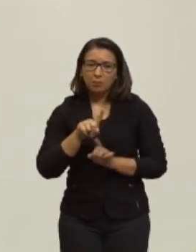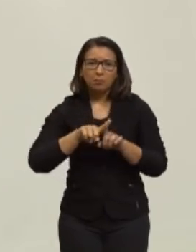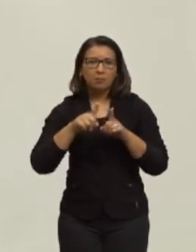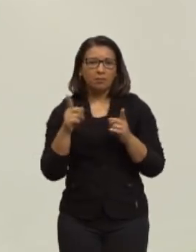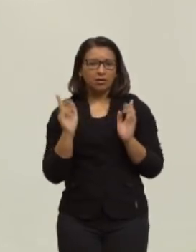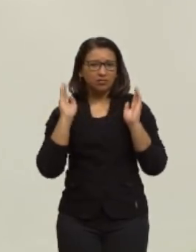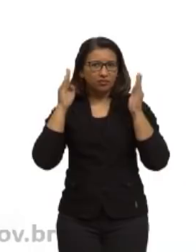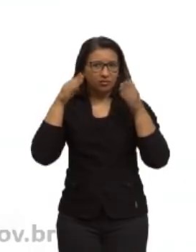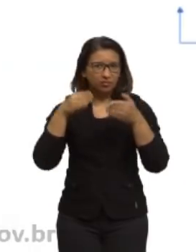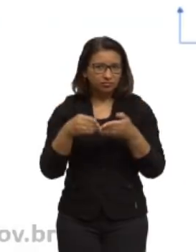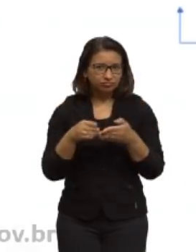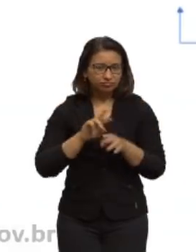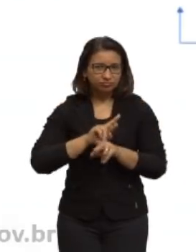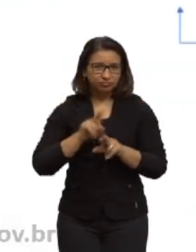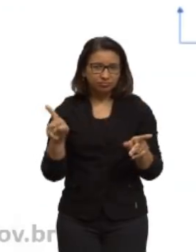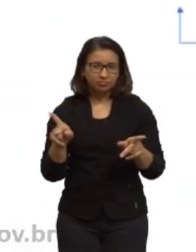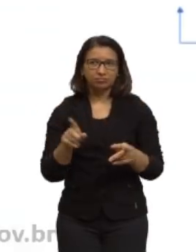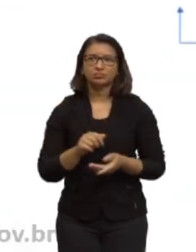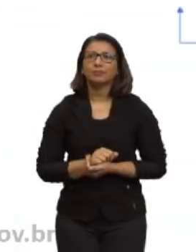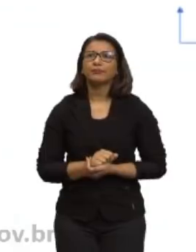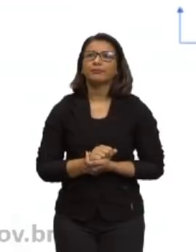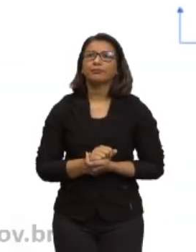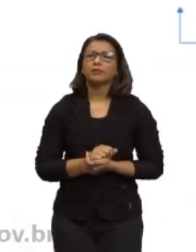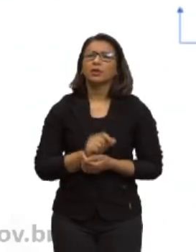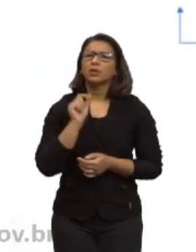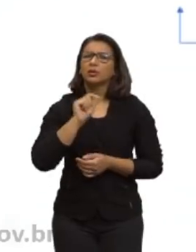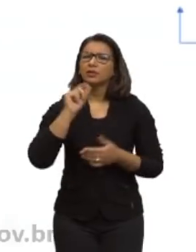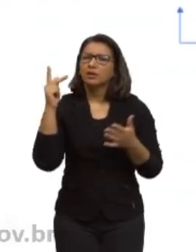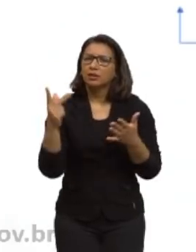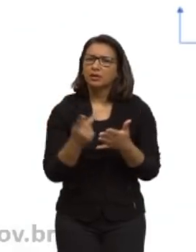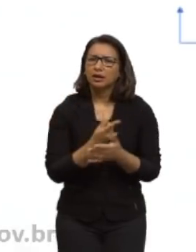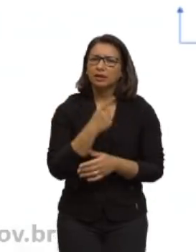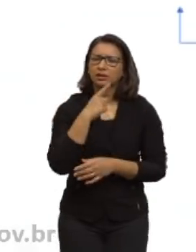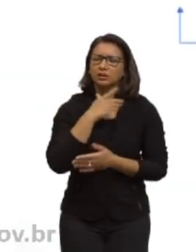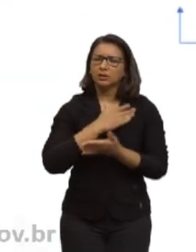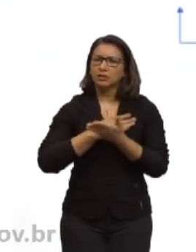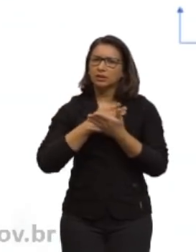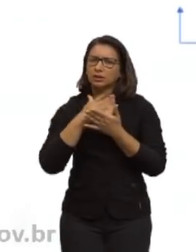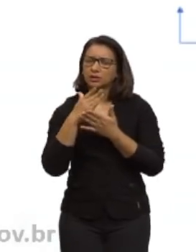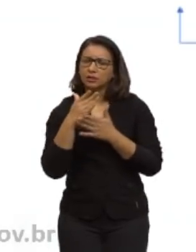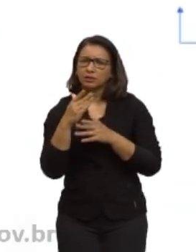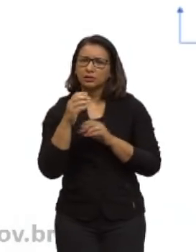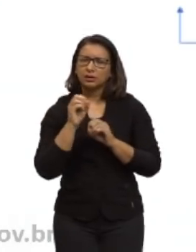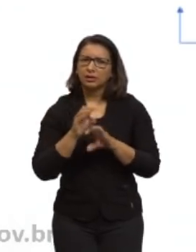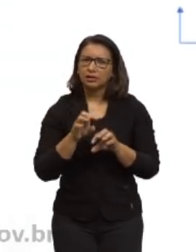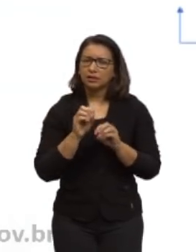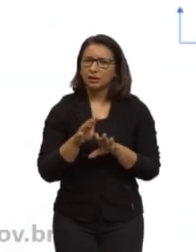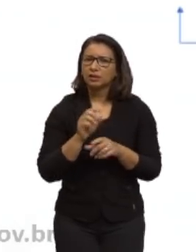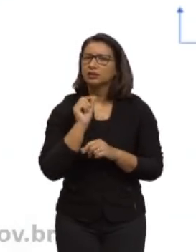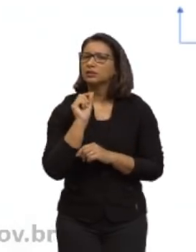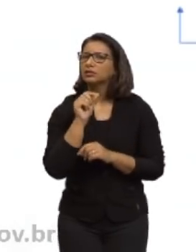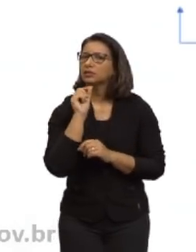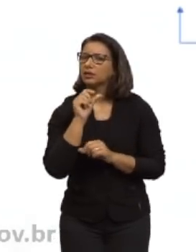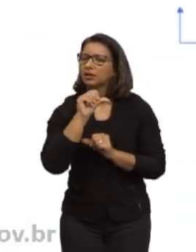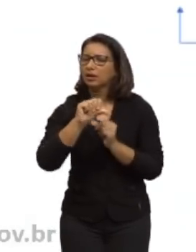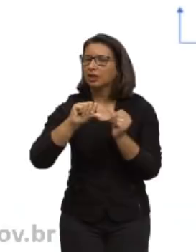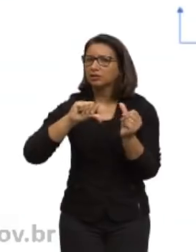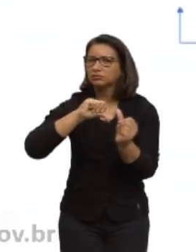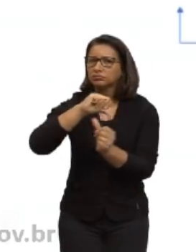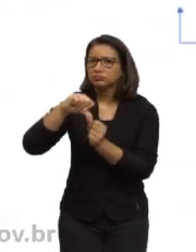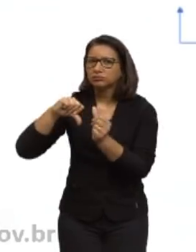tranquilo vamos lá então o que que acontece aqui a gente começou a trabalhar né as